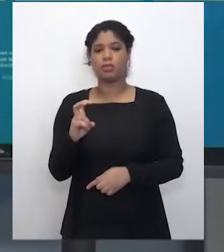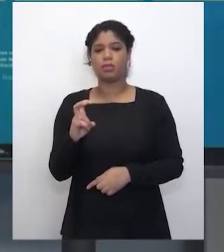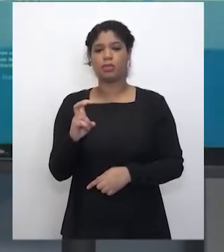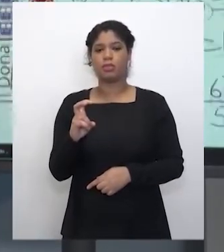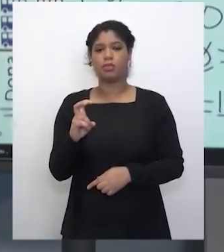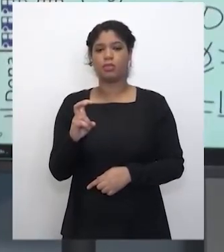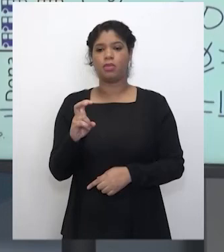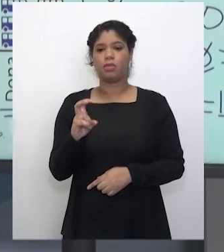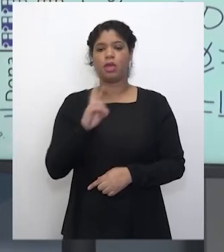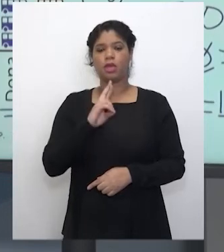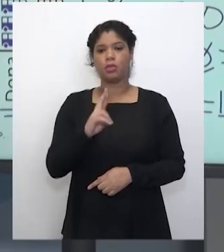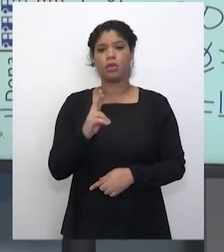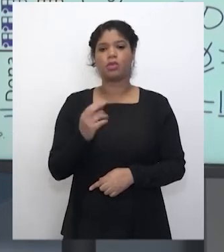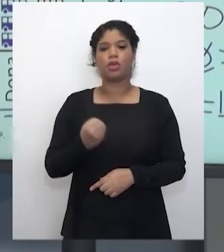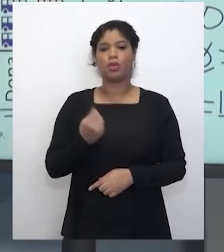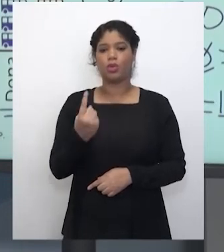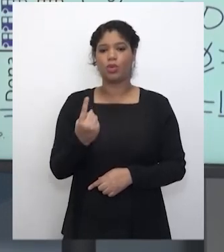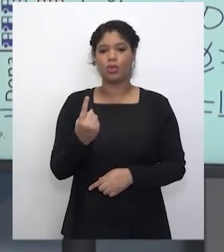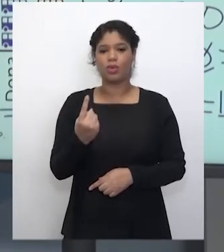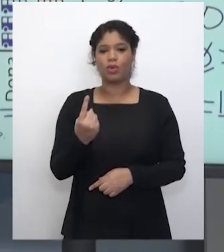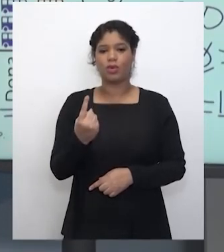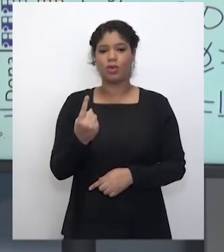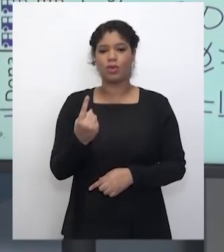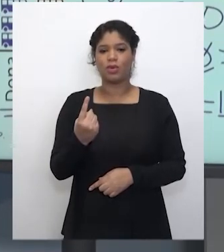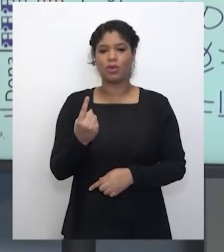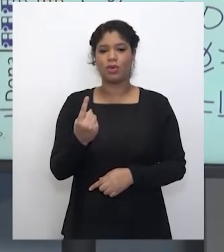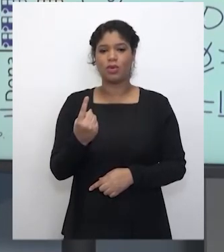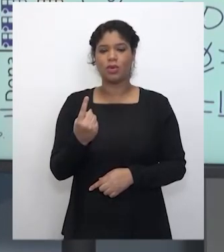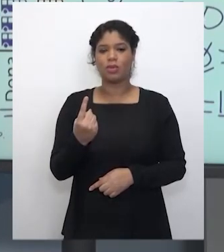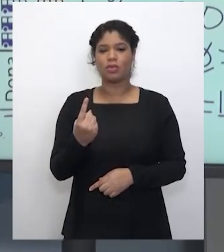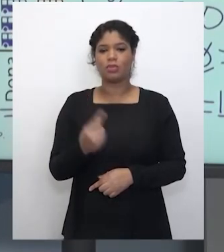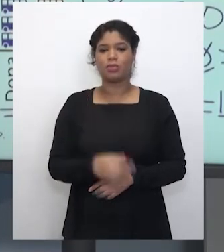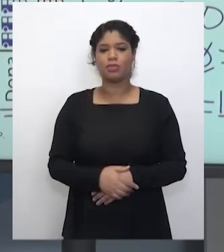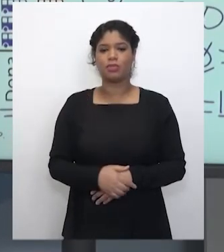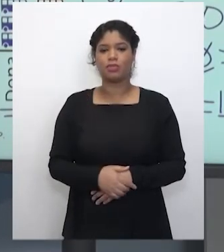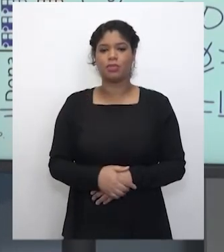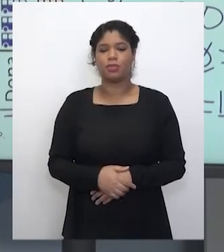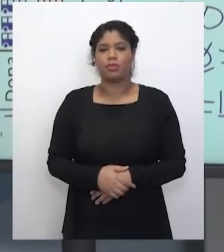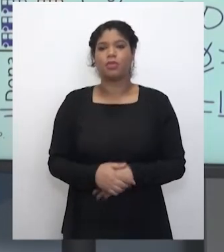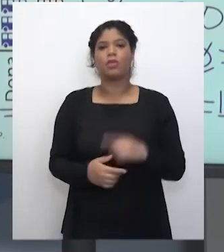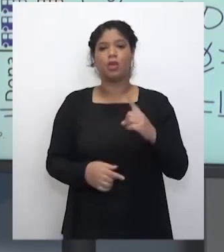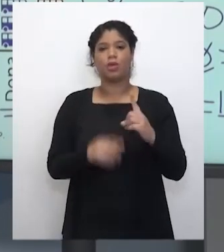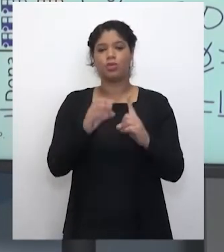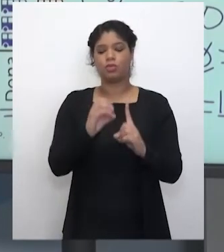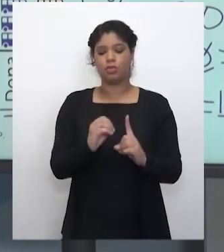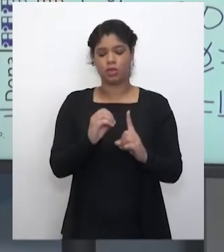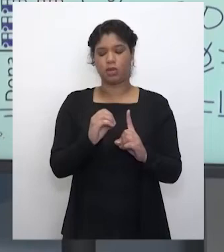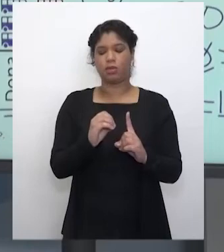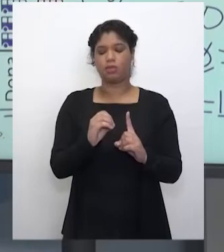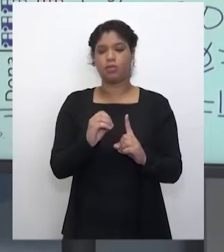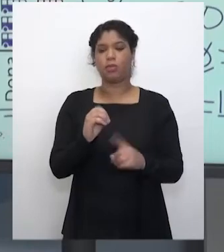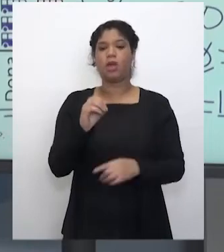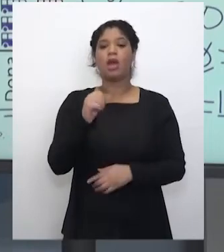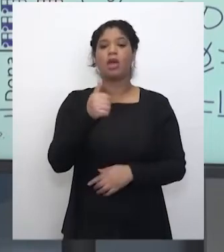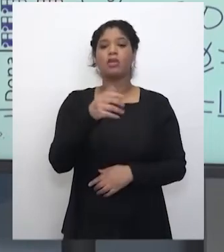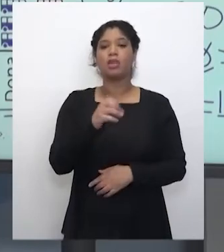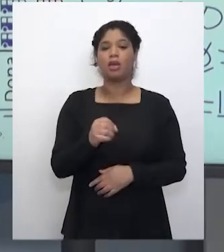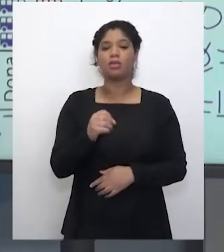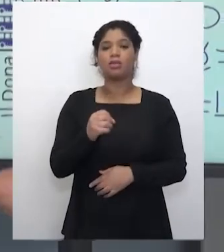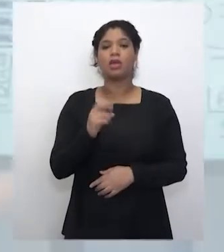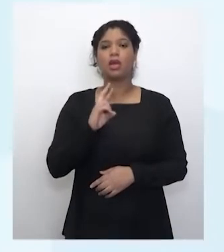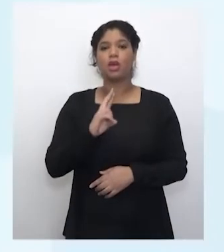1. Tá muito pertinho. 1. Abaixo, 0. 10 vai dar 2, resto